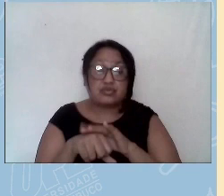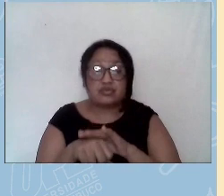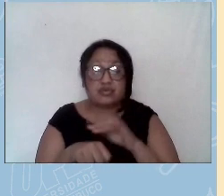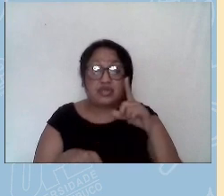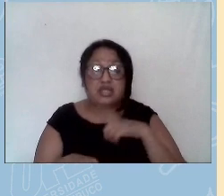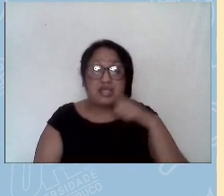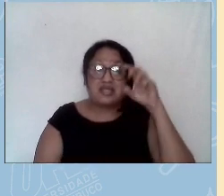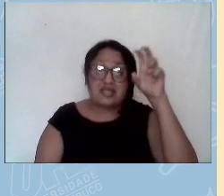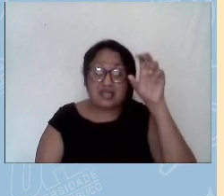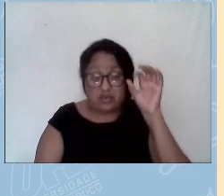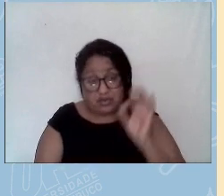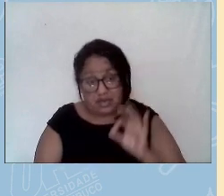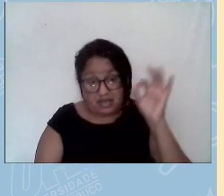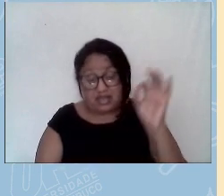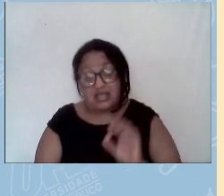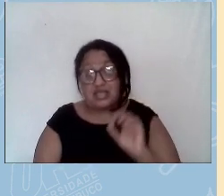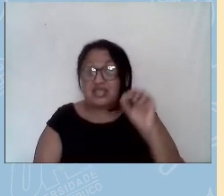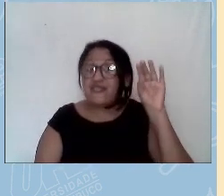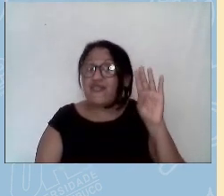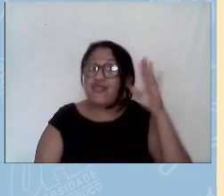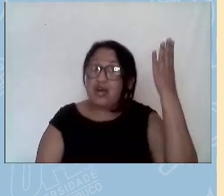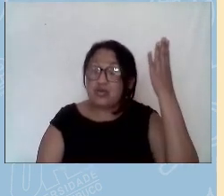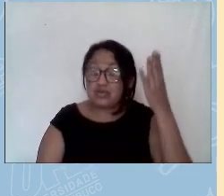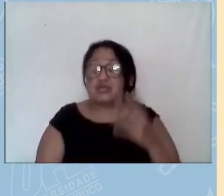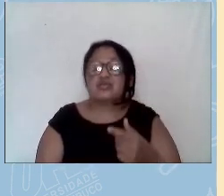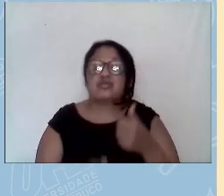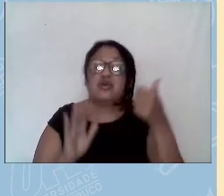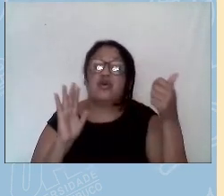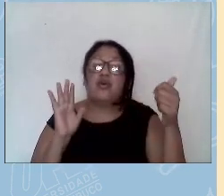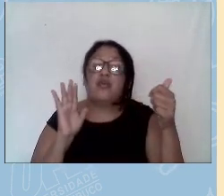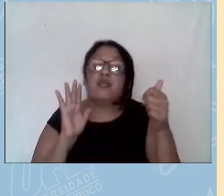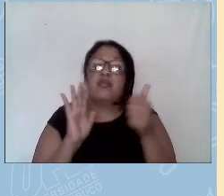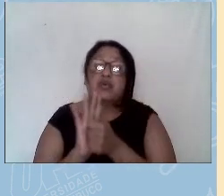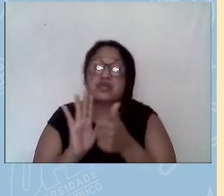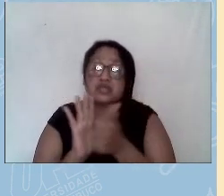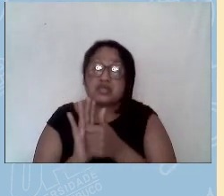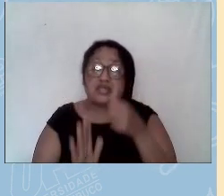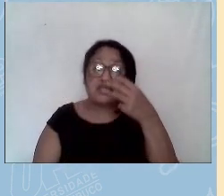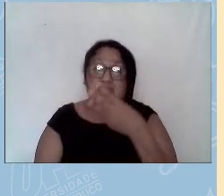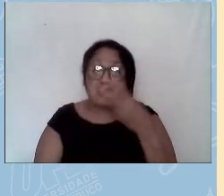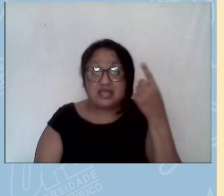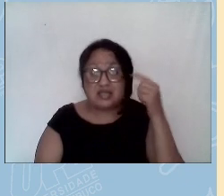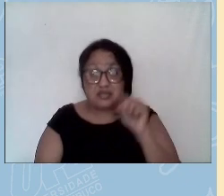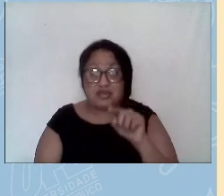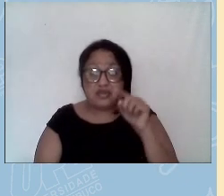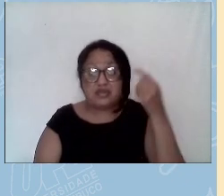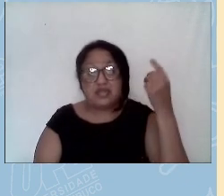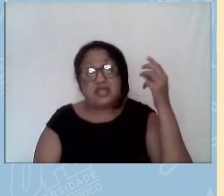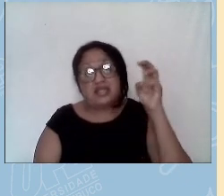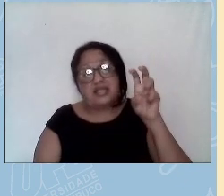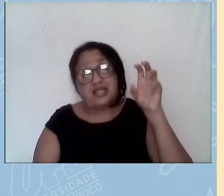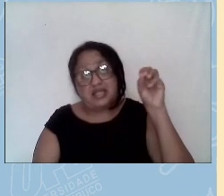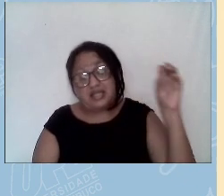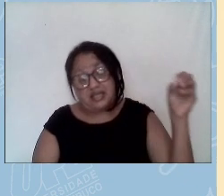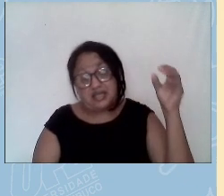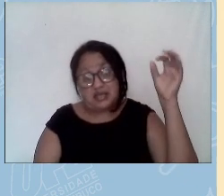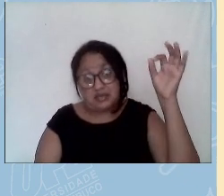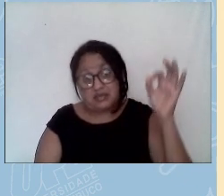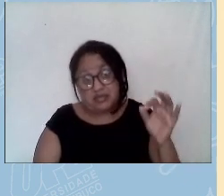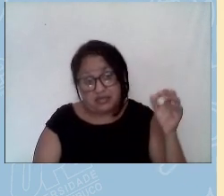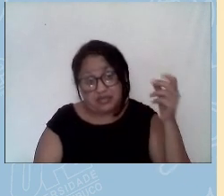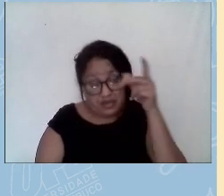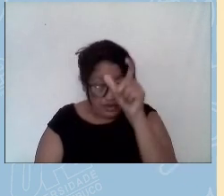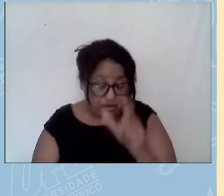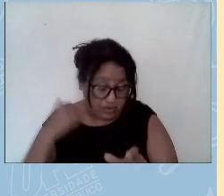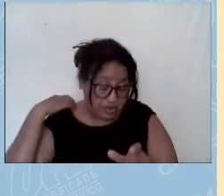5% de falsos positivos portanto 3.500 pessoas mais uma vez calculando 5% de